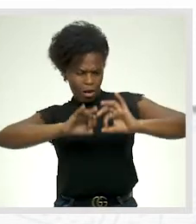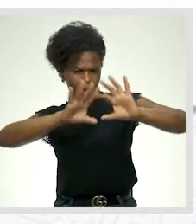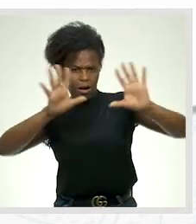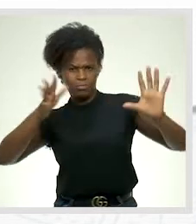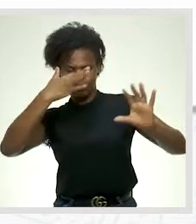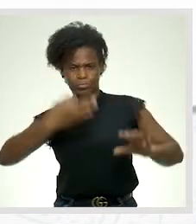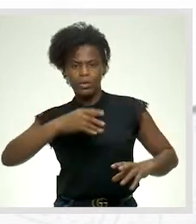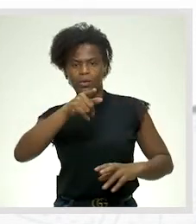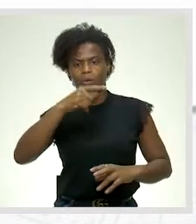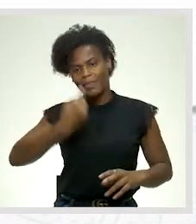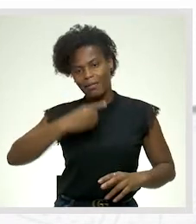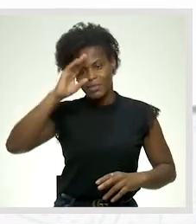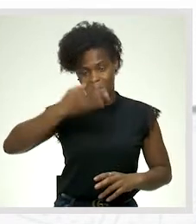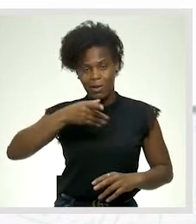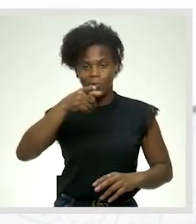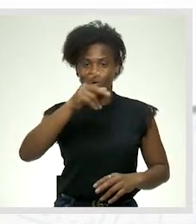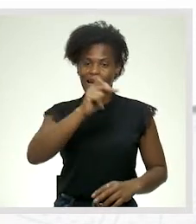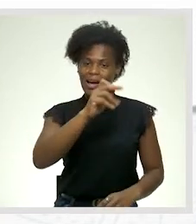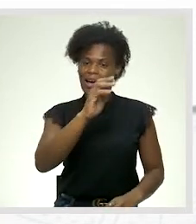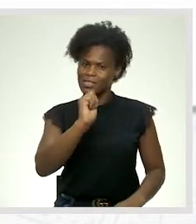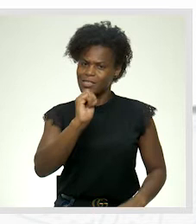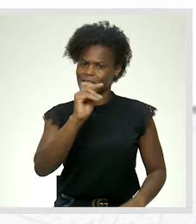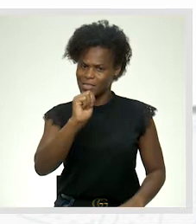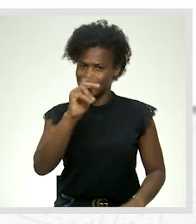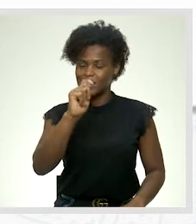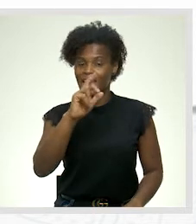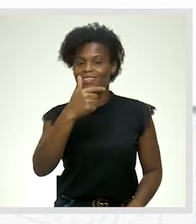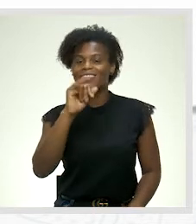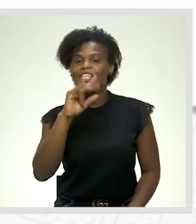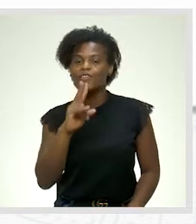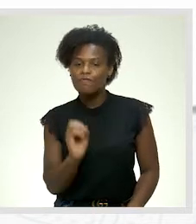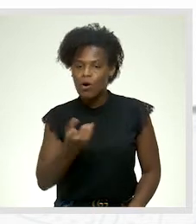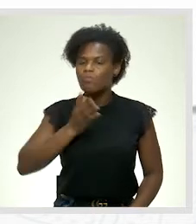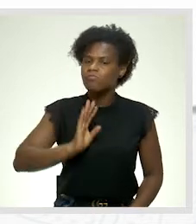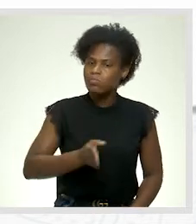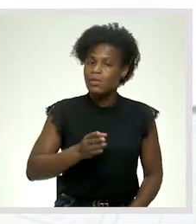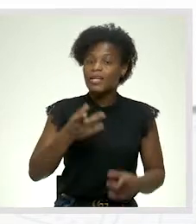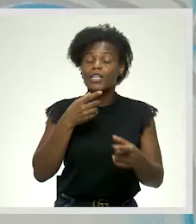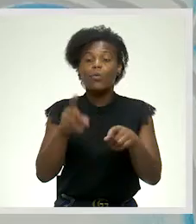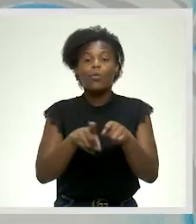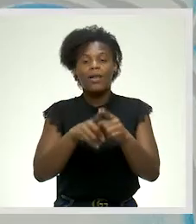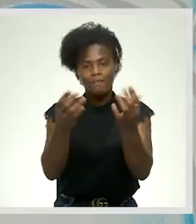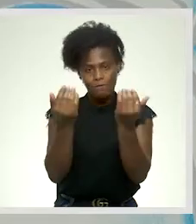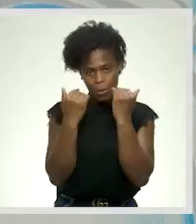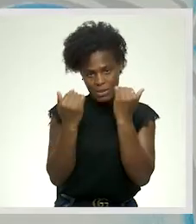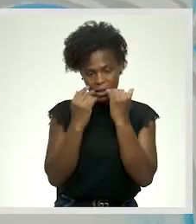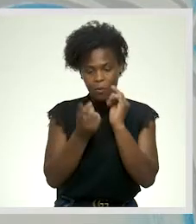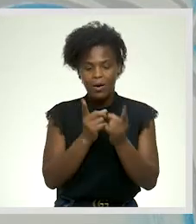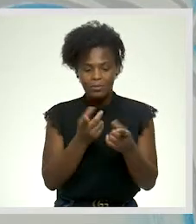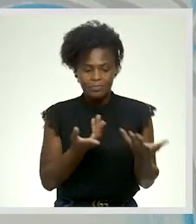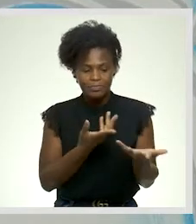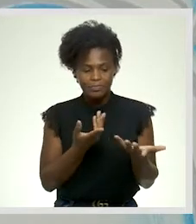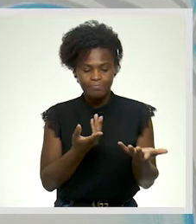deve saber que você está sendo assertivo e isto identifica-se com uma informação, que é